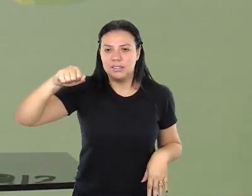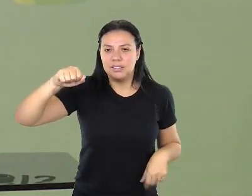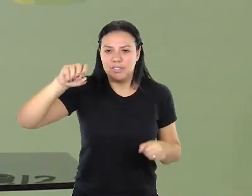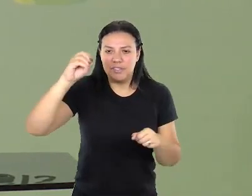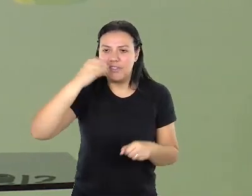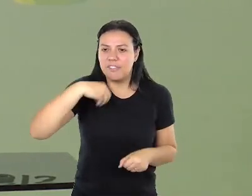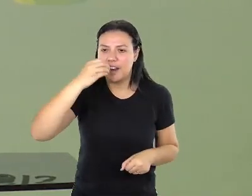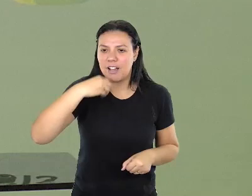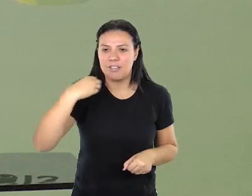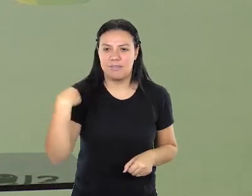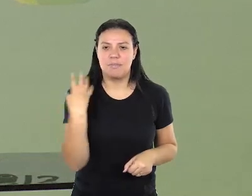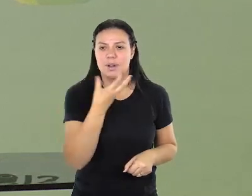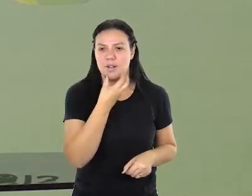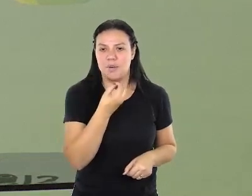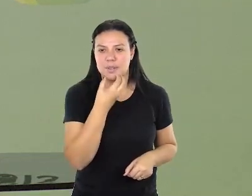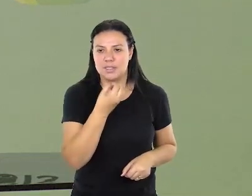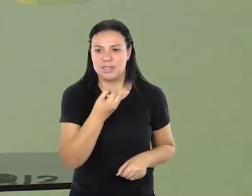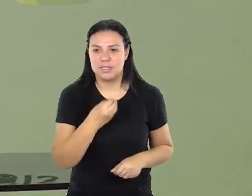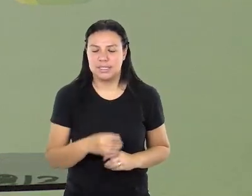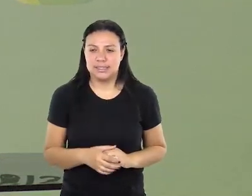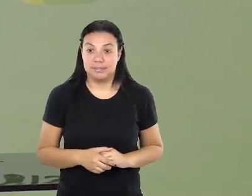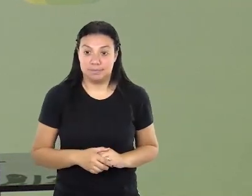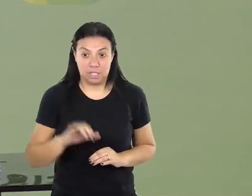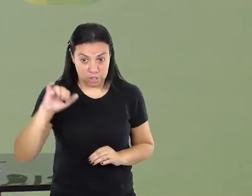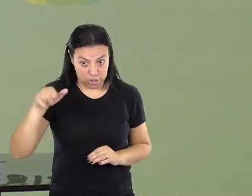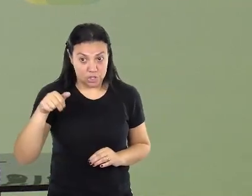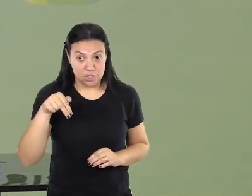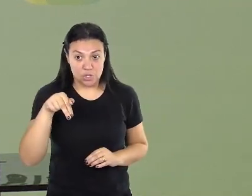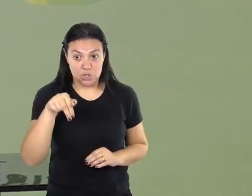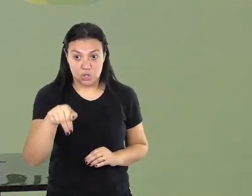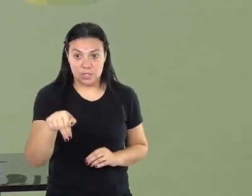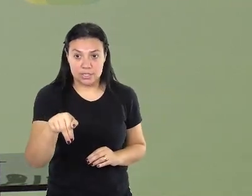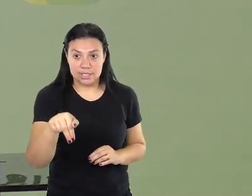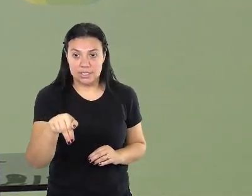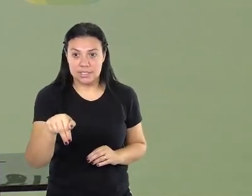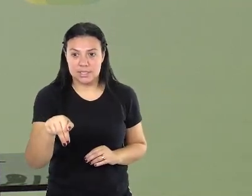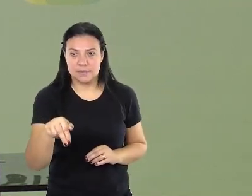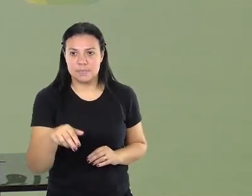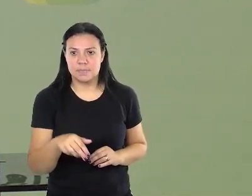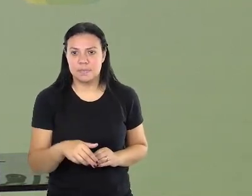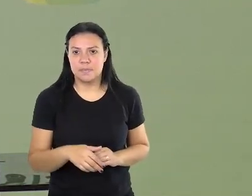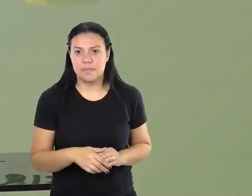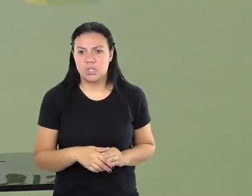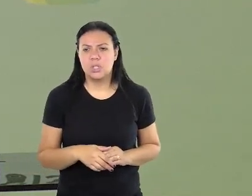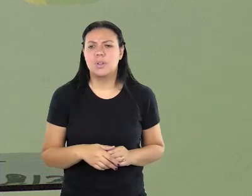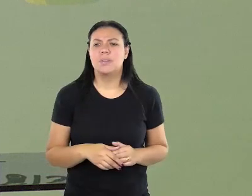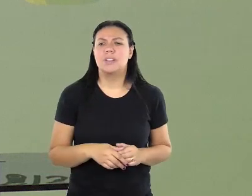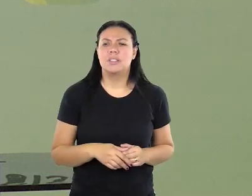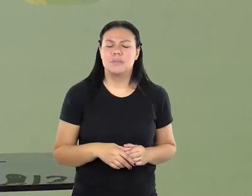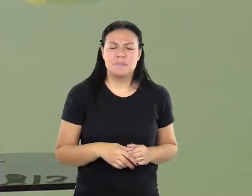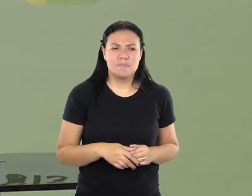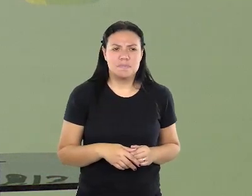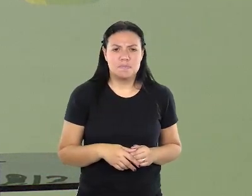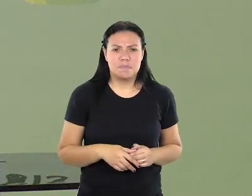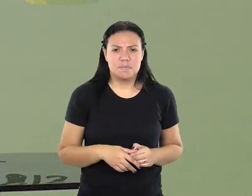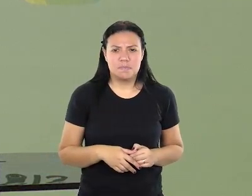Amém? Jonas, nas suas limitações,